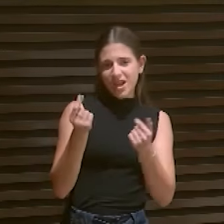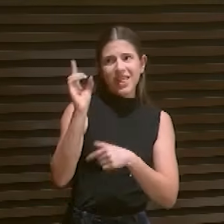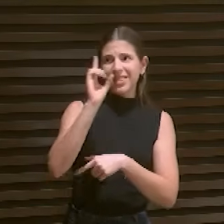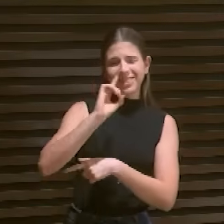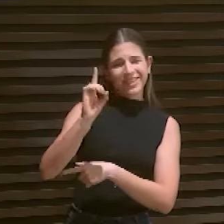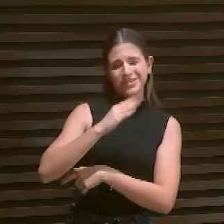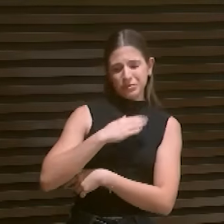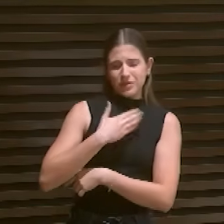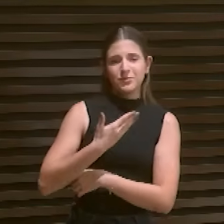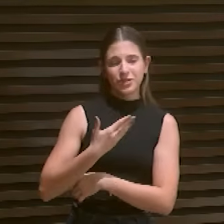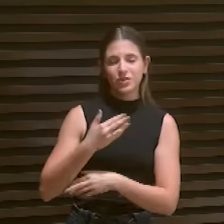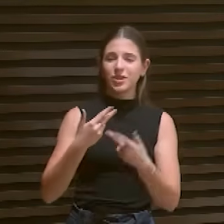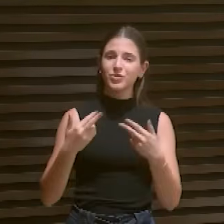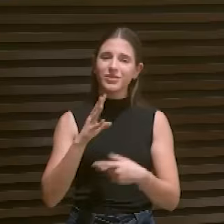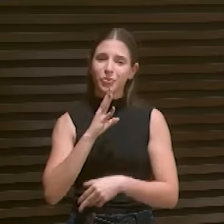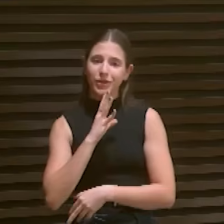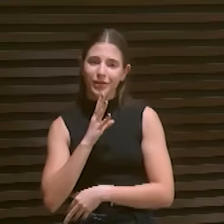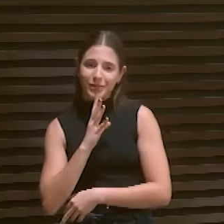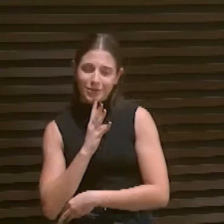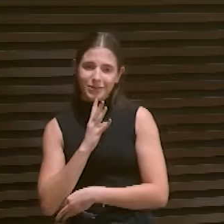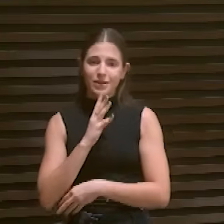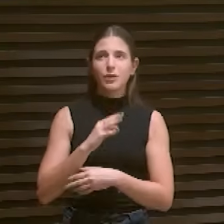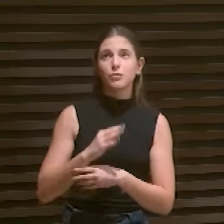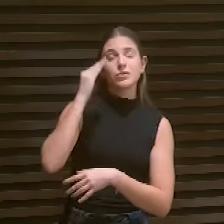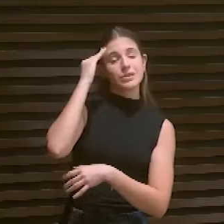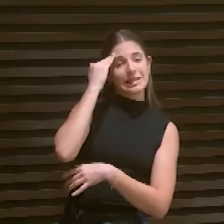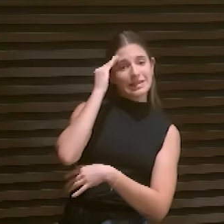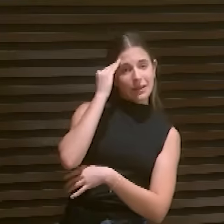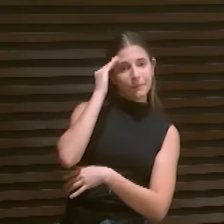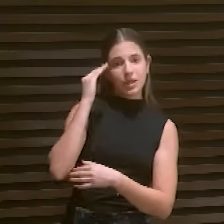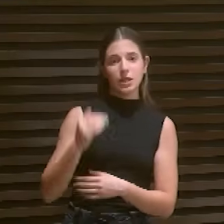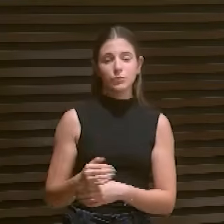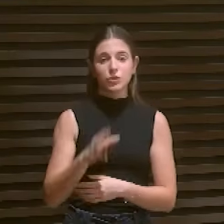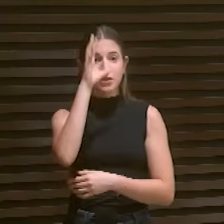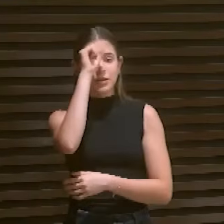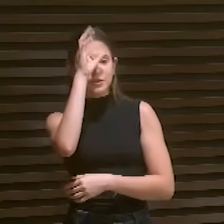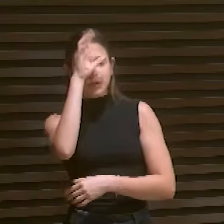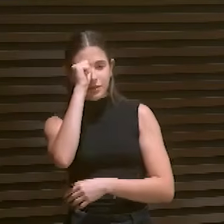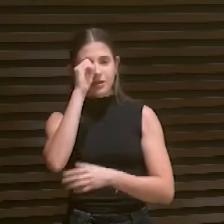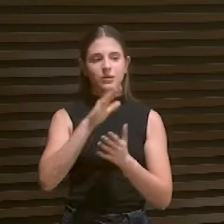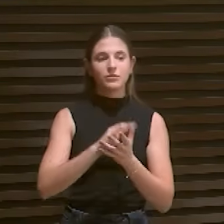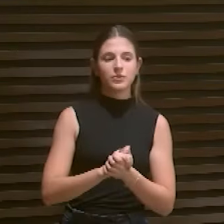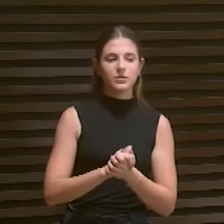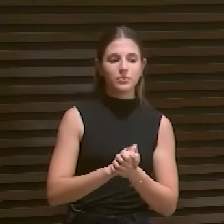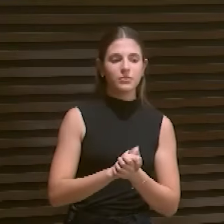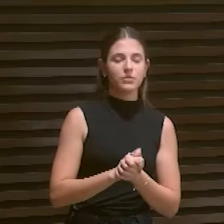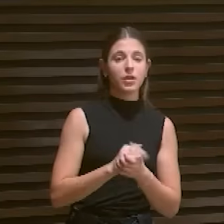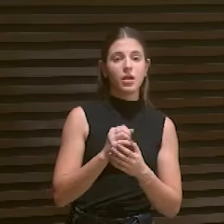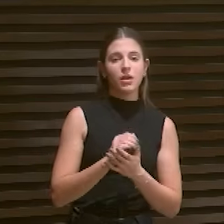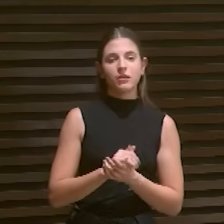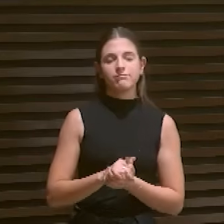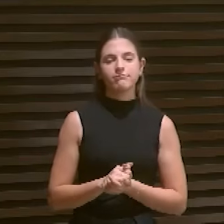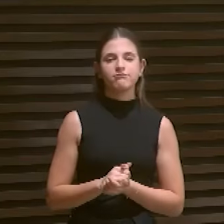que nós conhecemos, ele não se impressiona com o que sabemos, onde estudamos, com quais instituições ou clubes